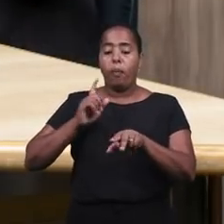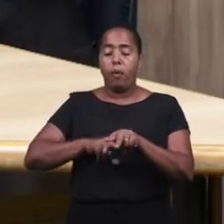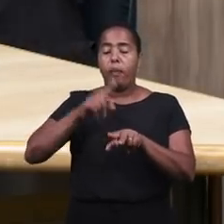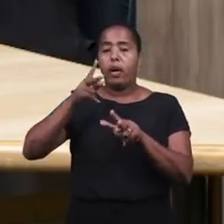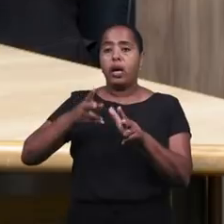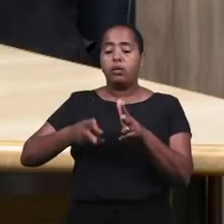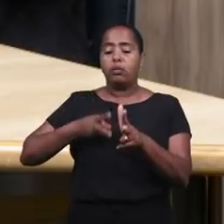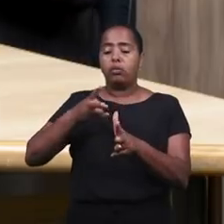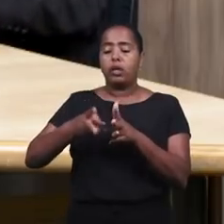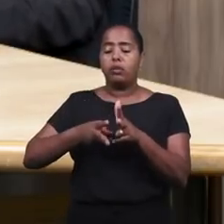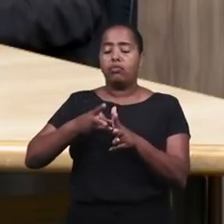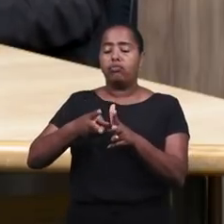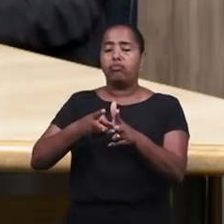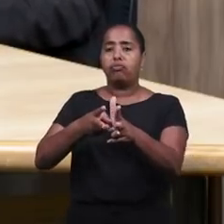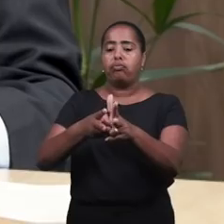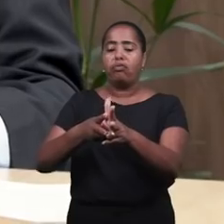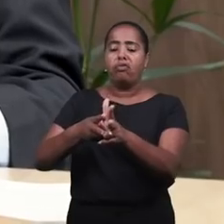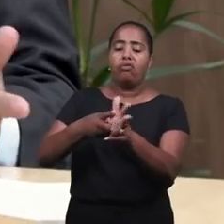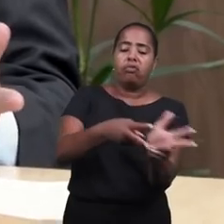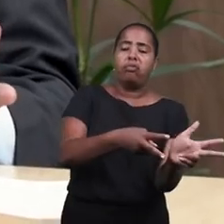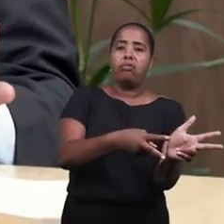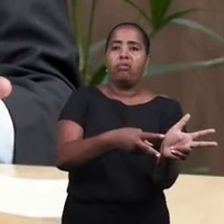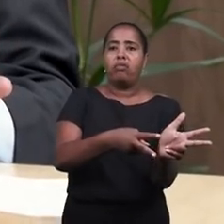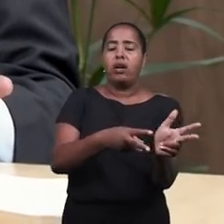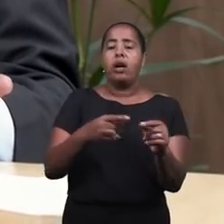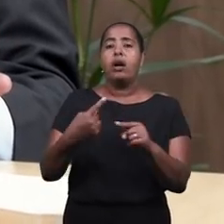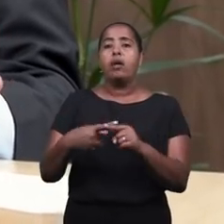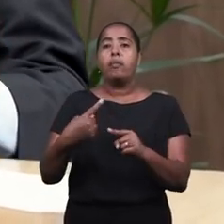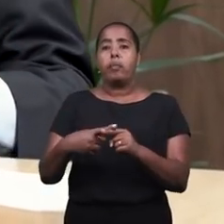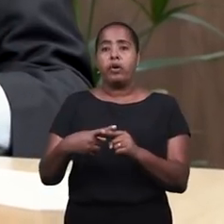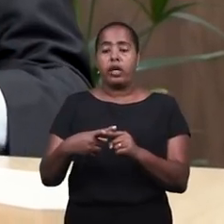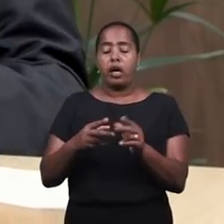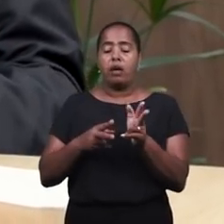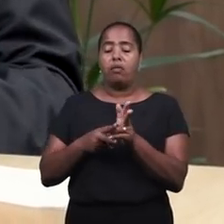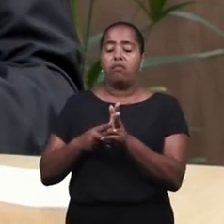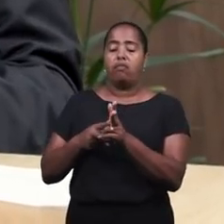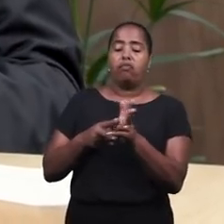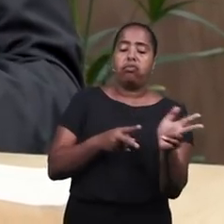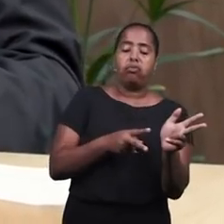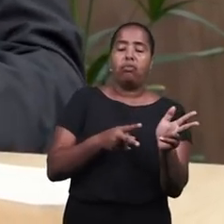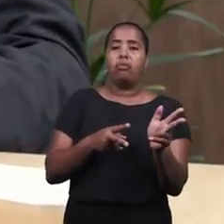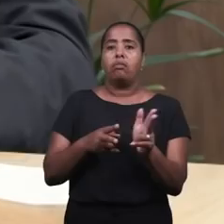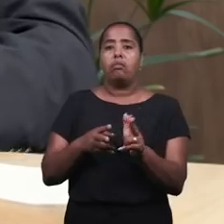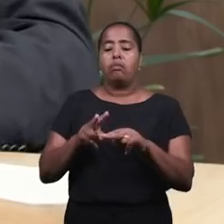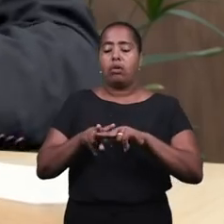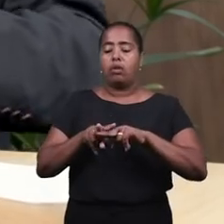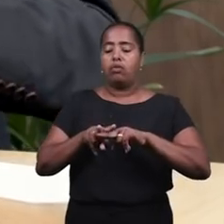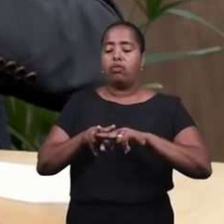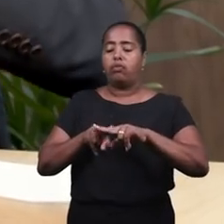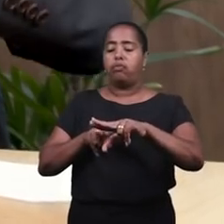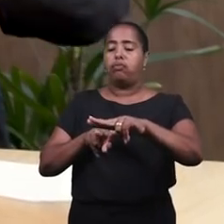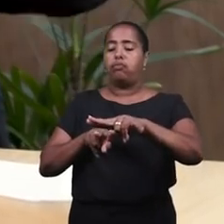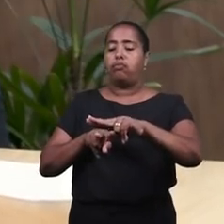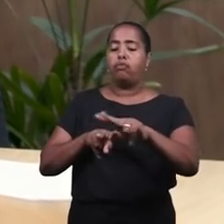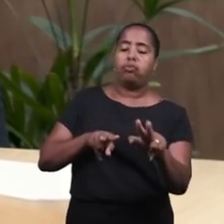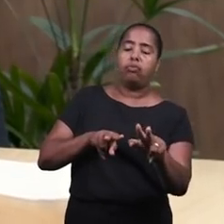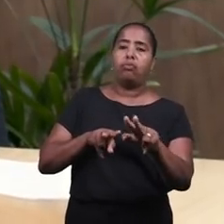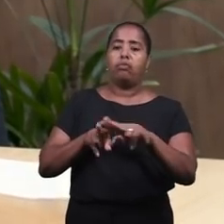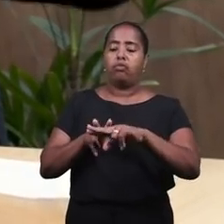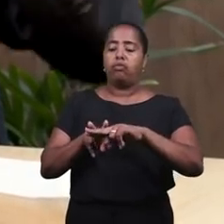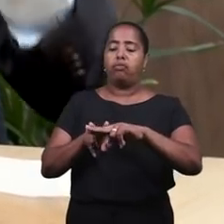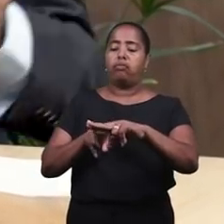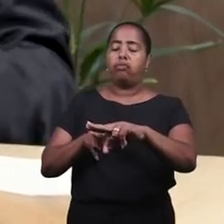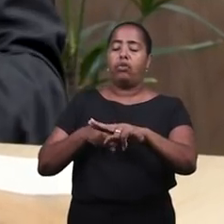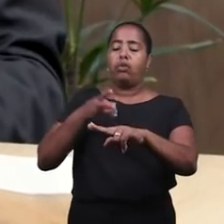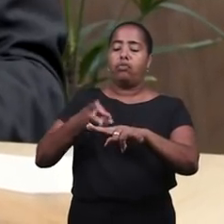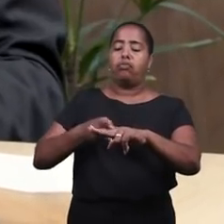trem andasse 100 quilômetros, o trem ia sair, porque aquele desvio vai se multiplicando, chega lá na